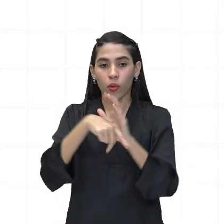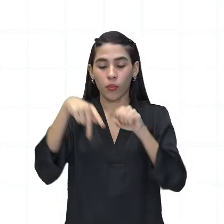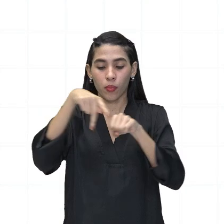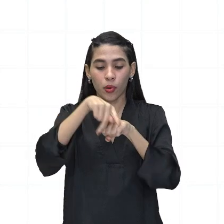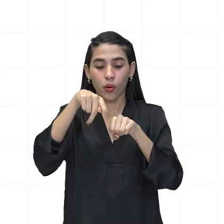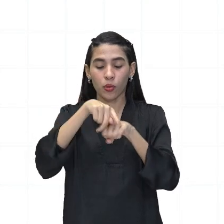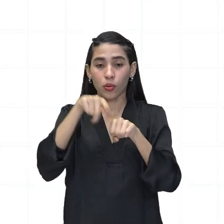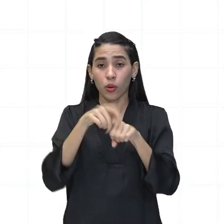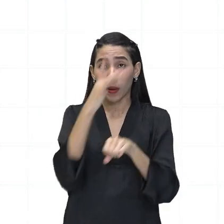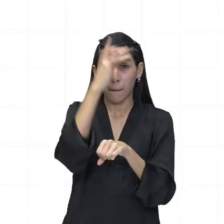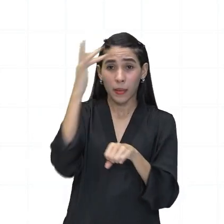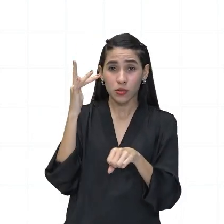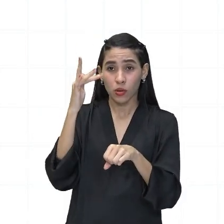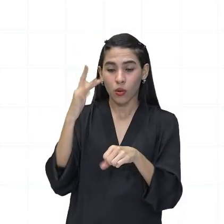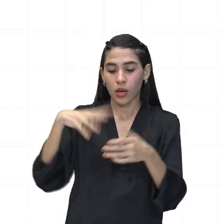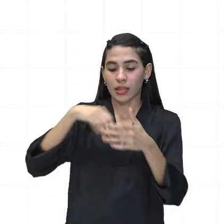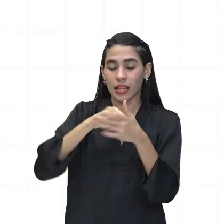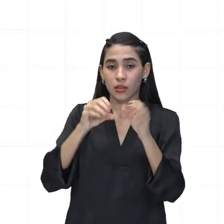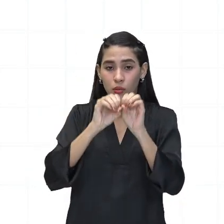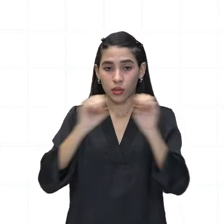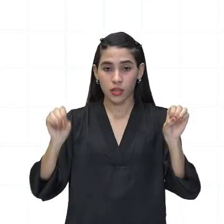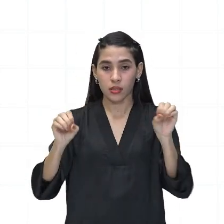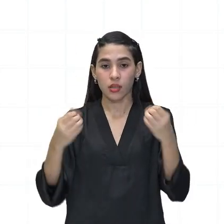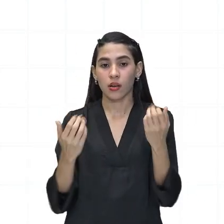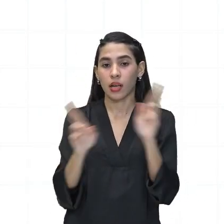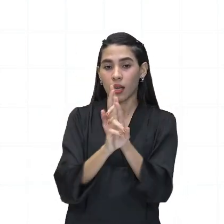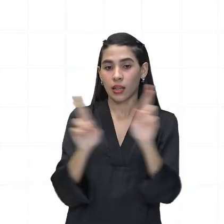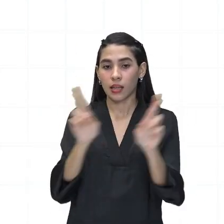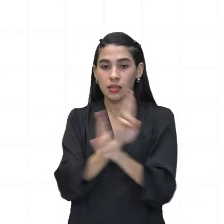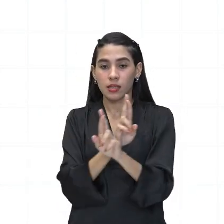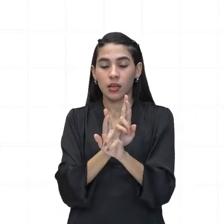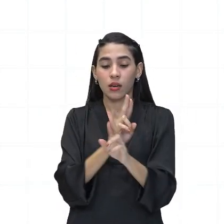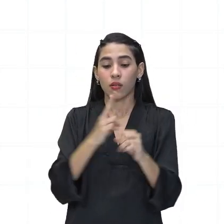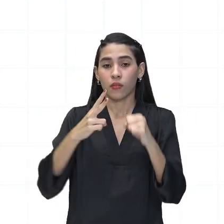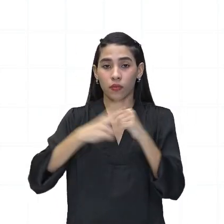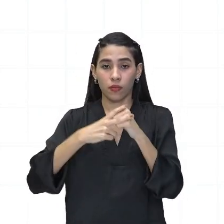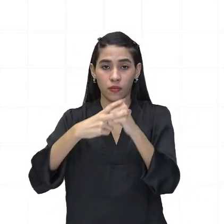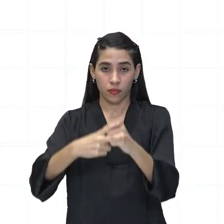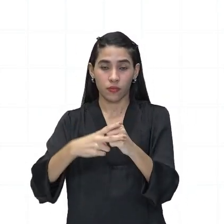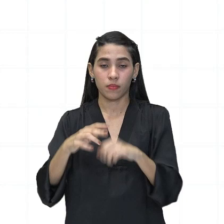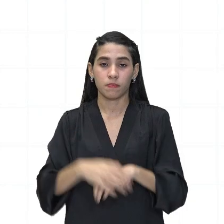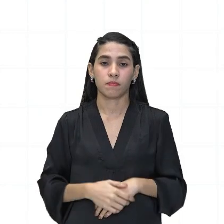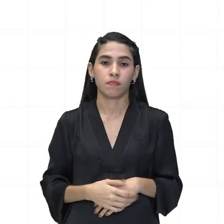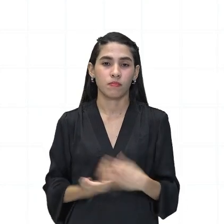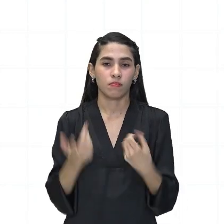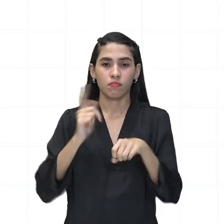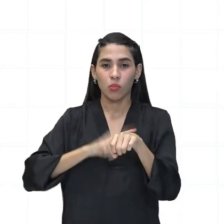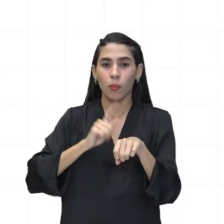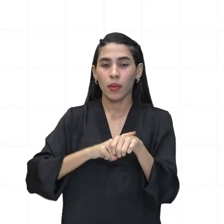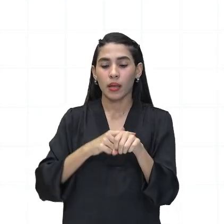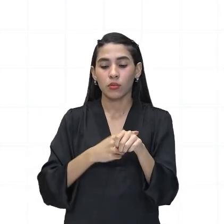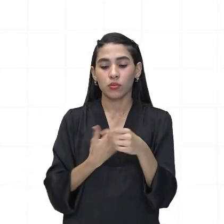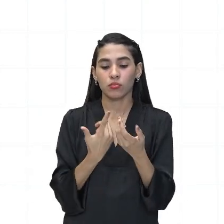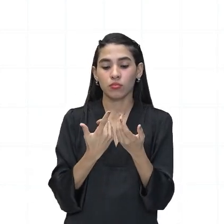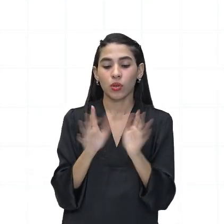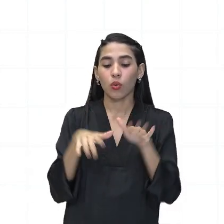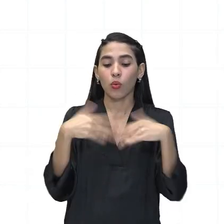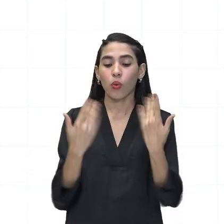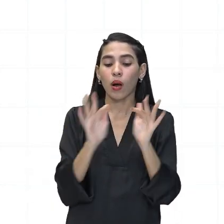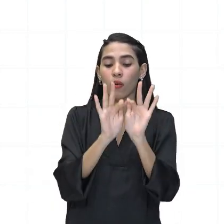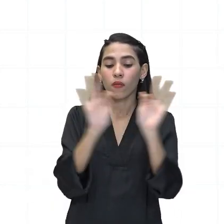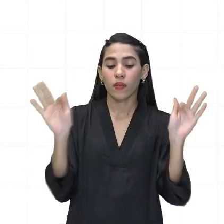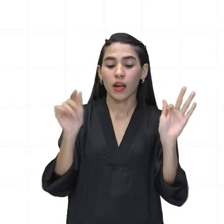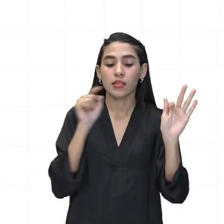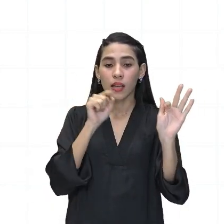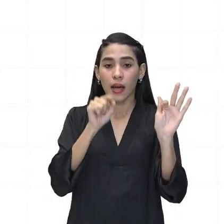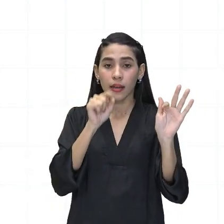pronomes oblíquos átonos em relação ao verbo. Então, em que momento ele vai aparecer dentro da oração